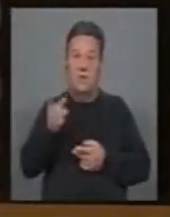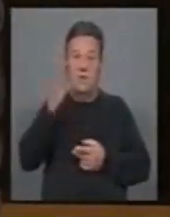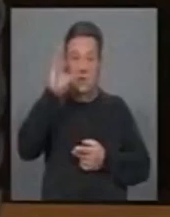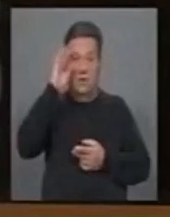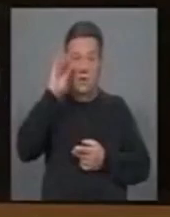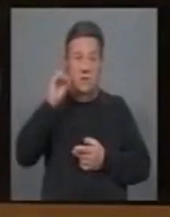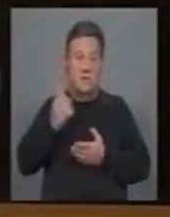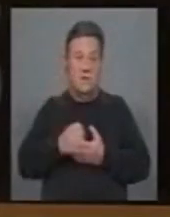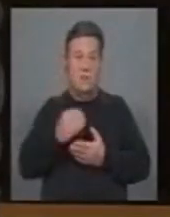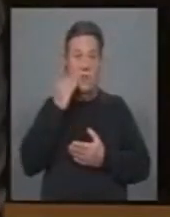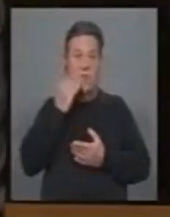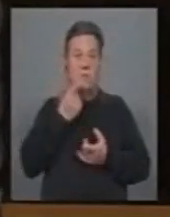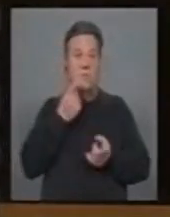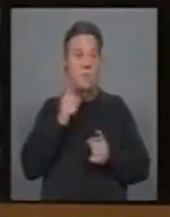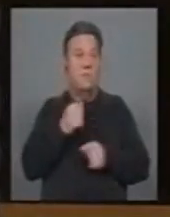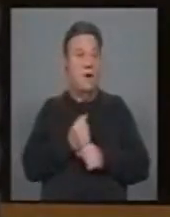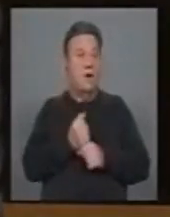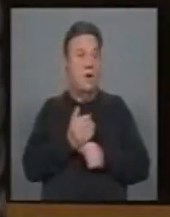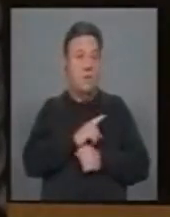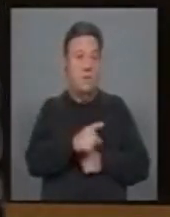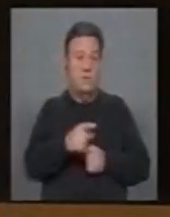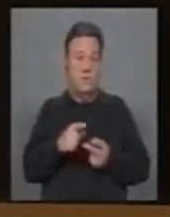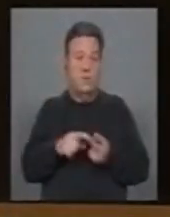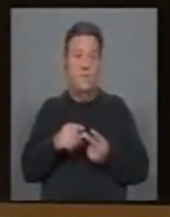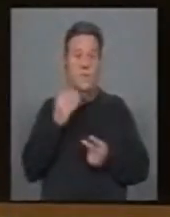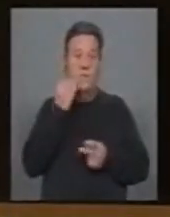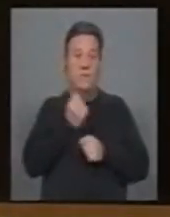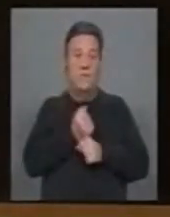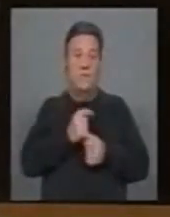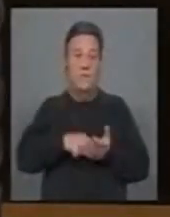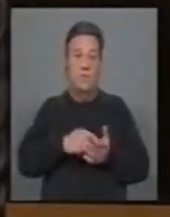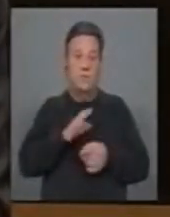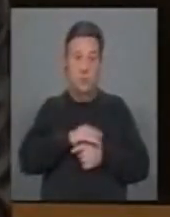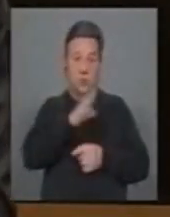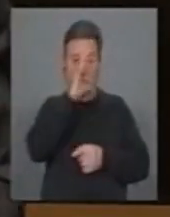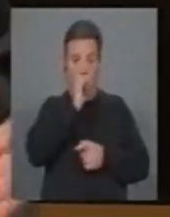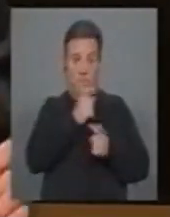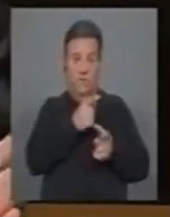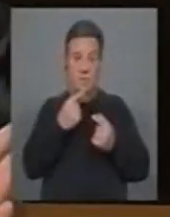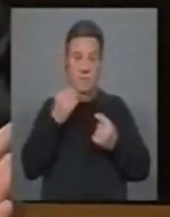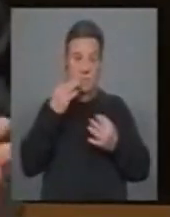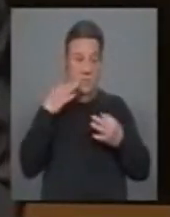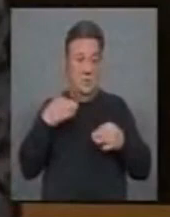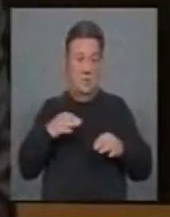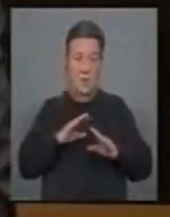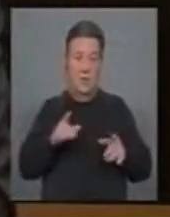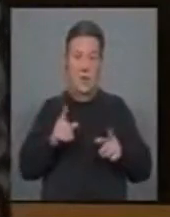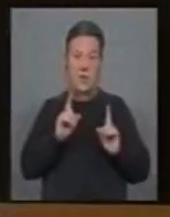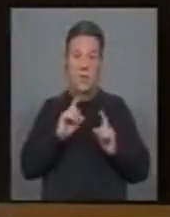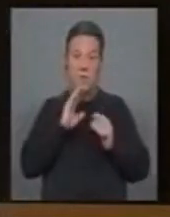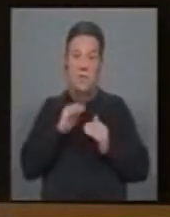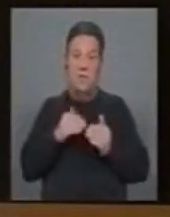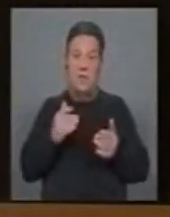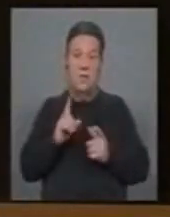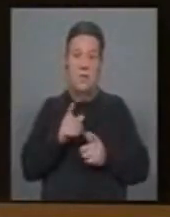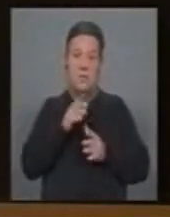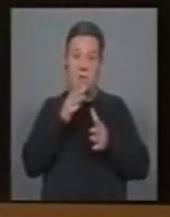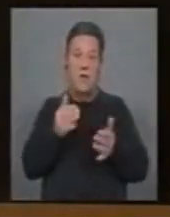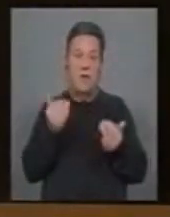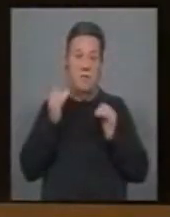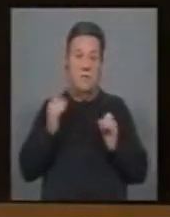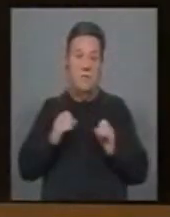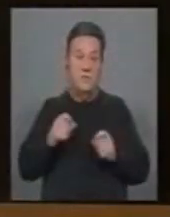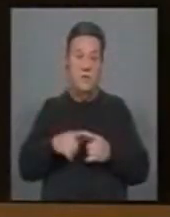como é que vai ser feito o regresso às aulas como é que vão ser feitas estes estágios porque o governo porém simplesmente não dá não presta